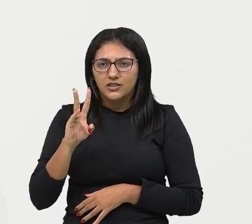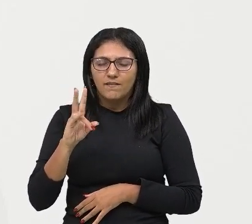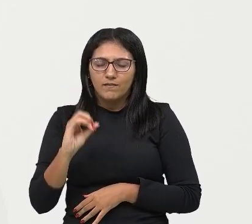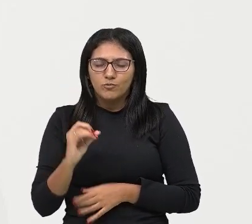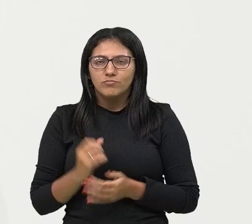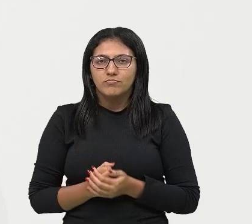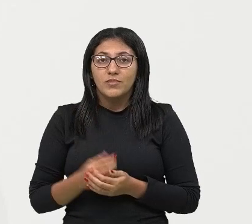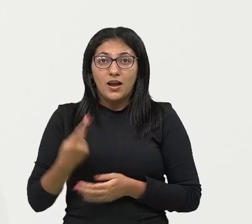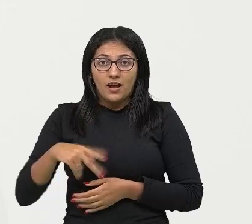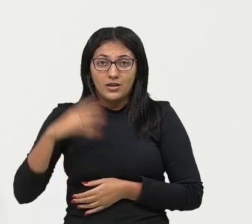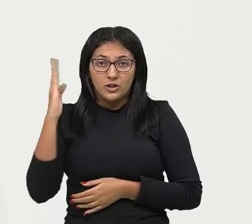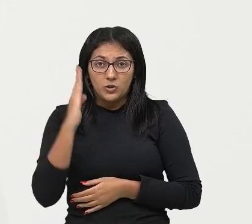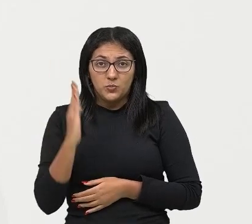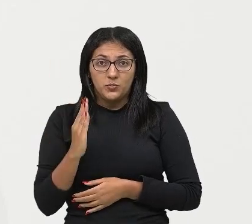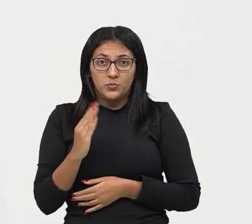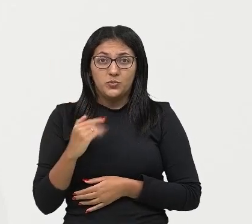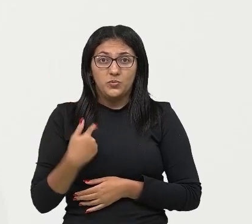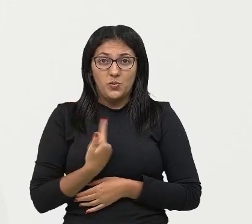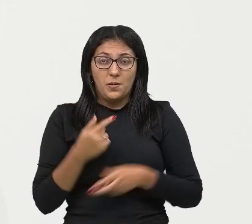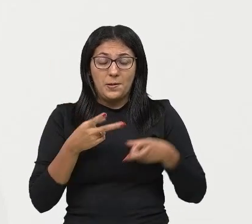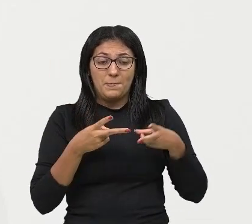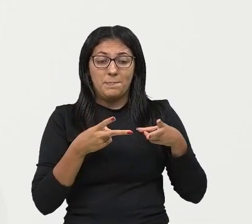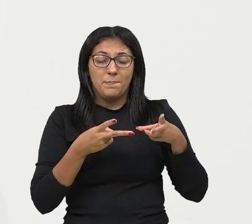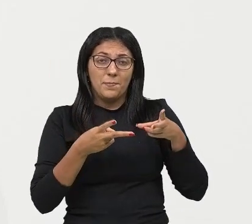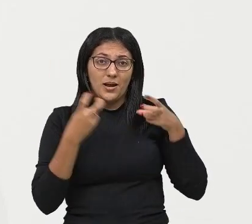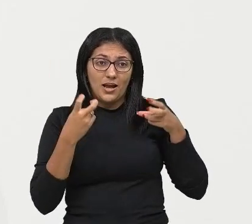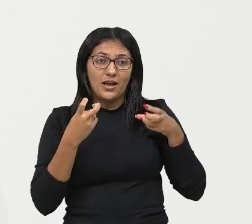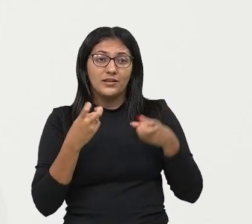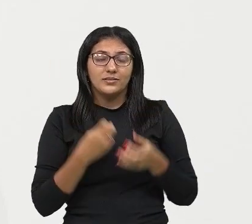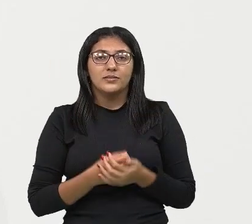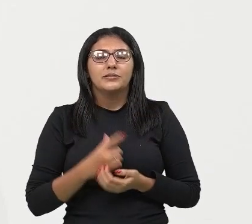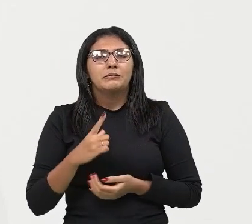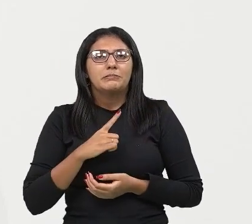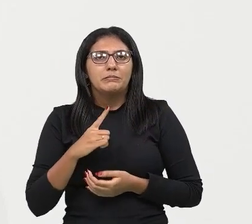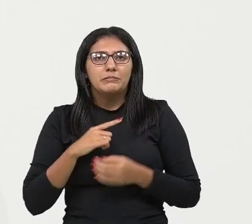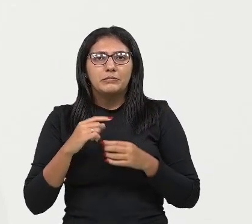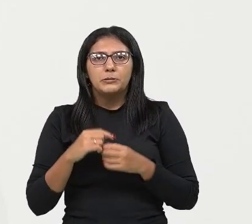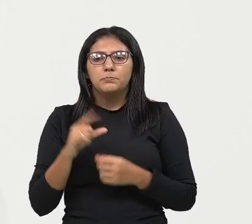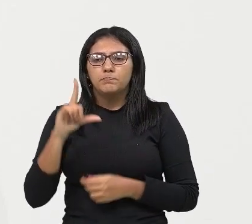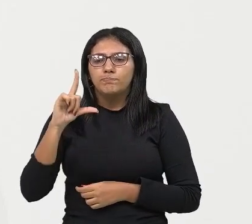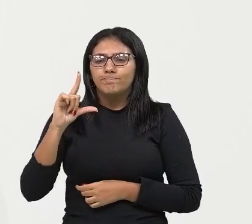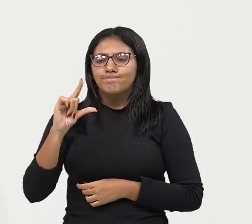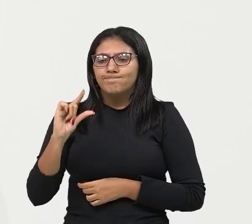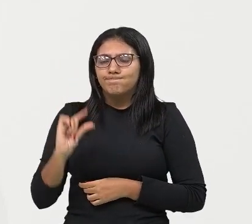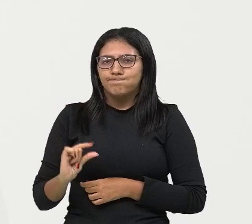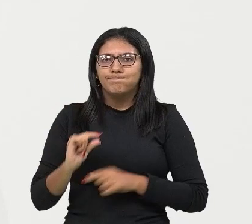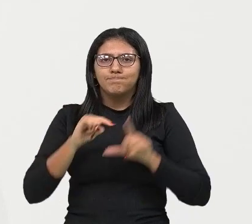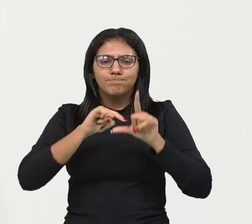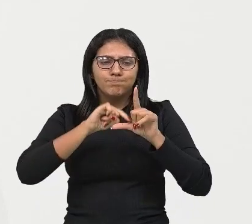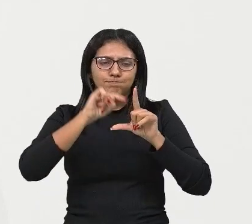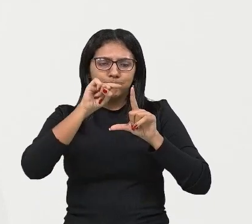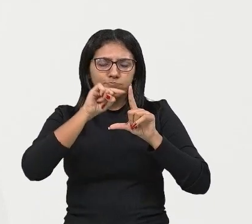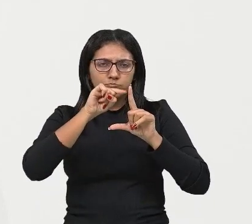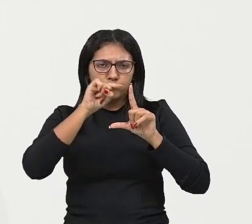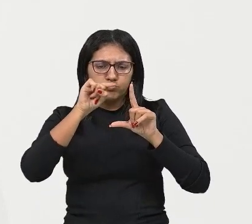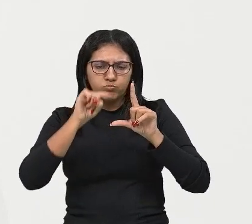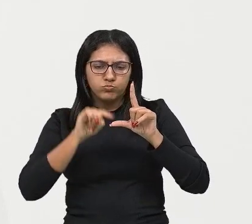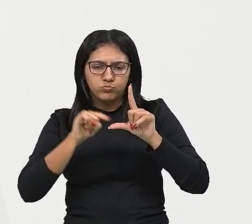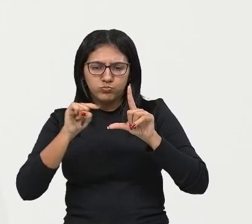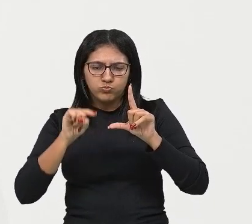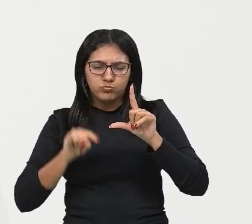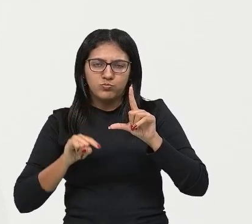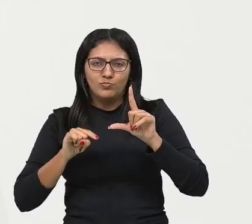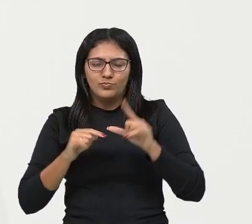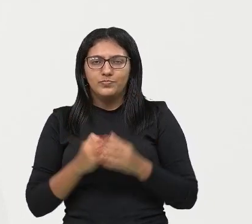que o crescimento populacional brasileiro está em queda, está diminuindo. Agora a gente vai ter